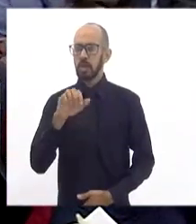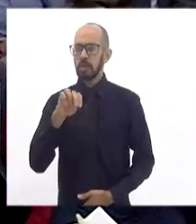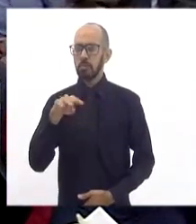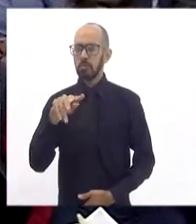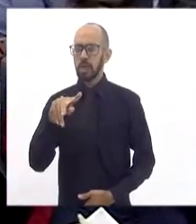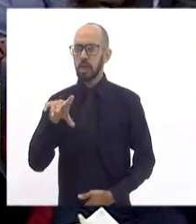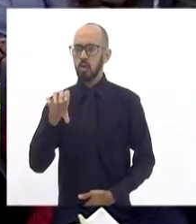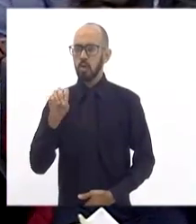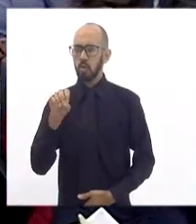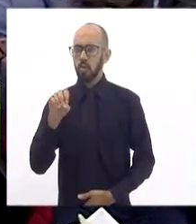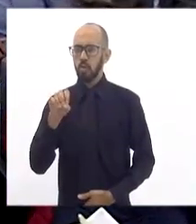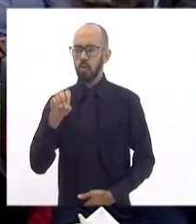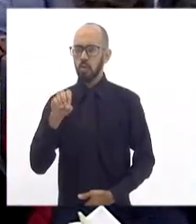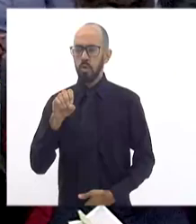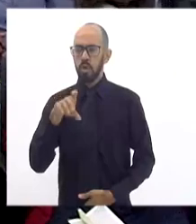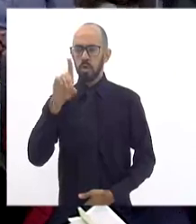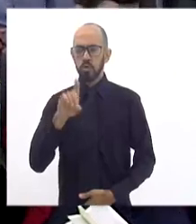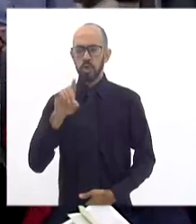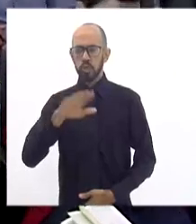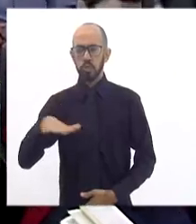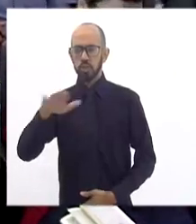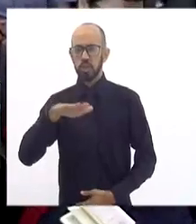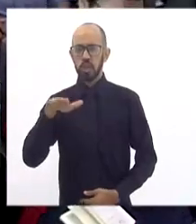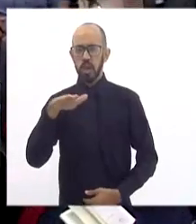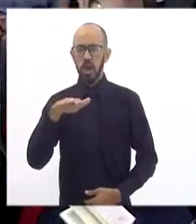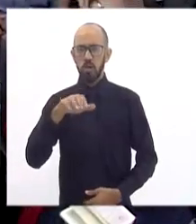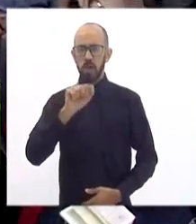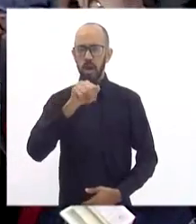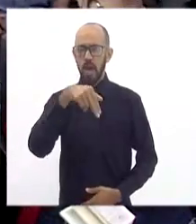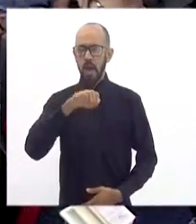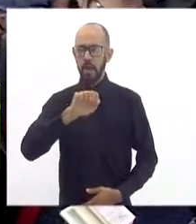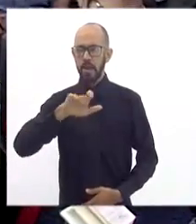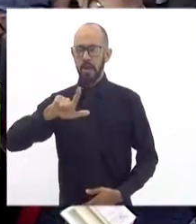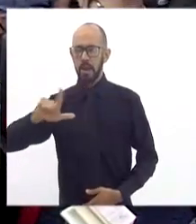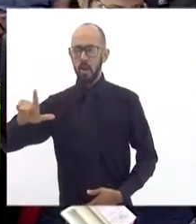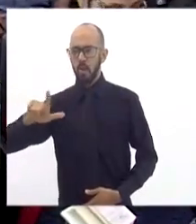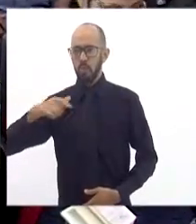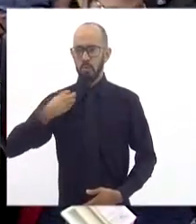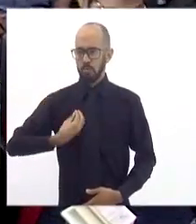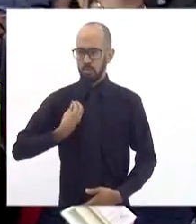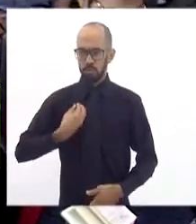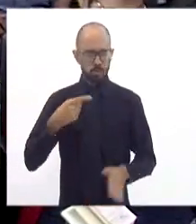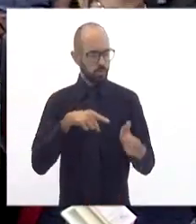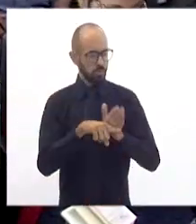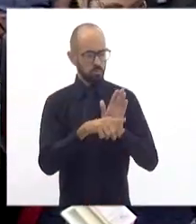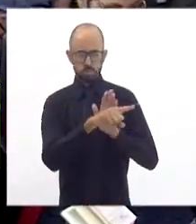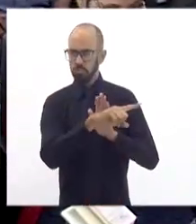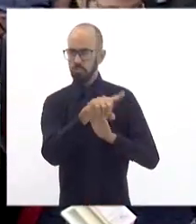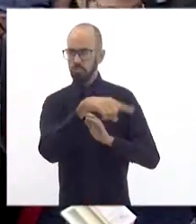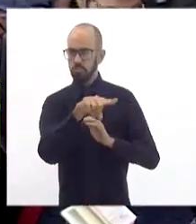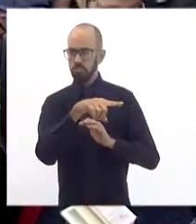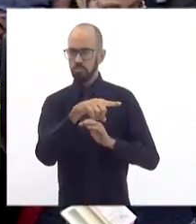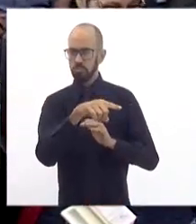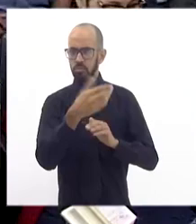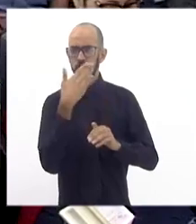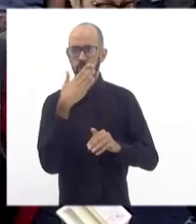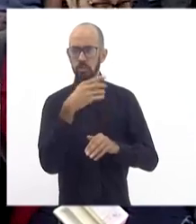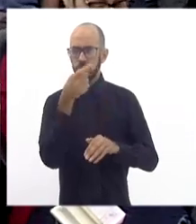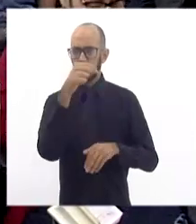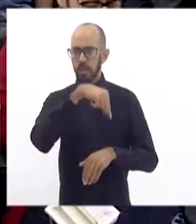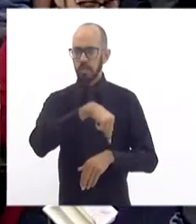o diretor-geral da Agência Nacional de Energia Elétrica Daniel tá presente que foi convocado convidado